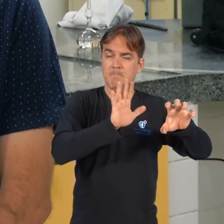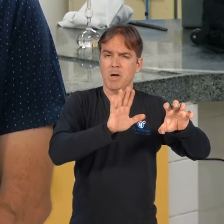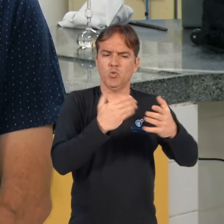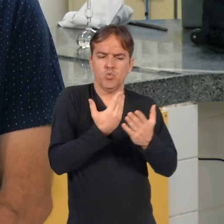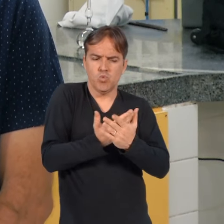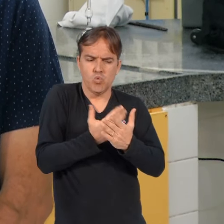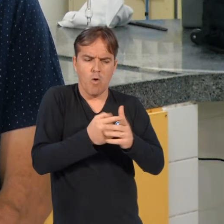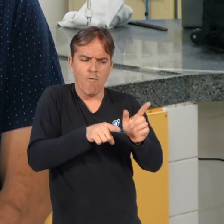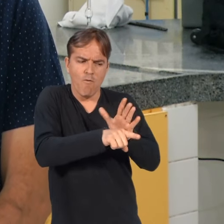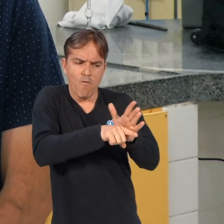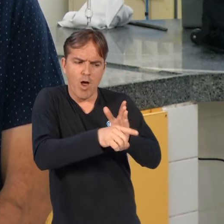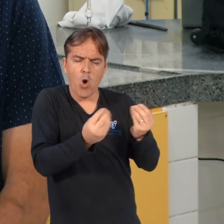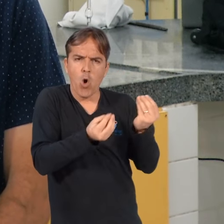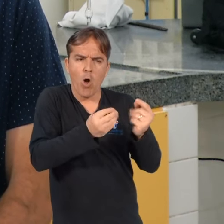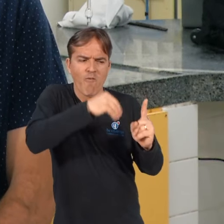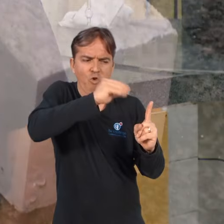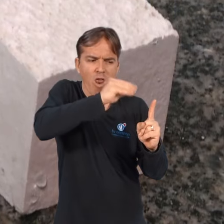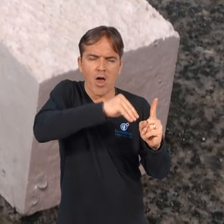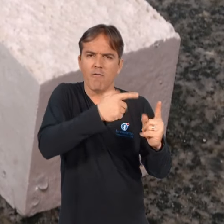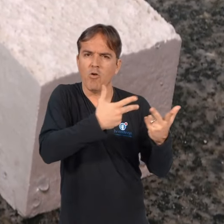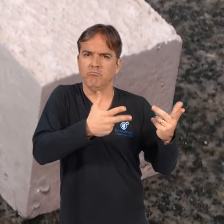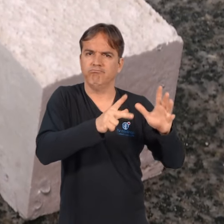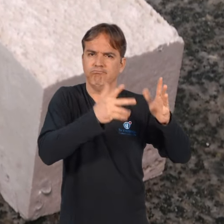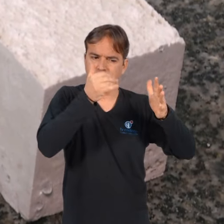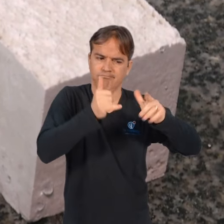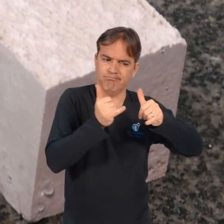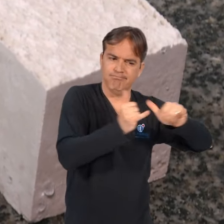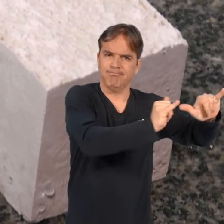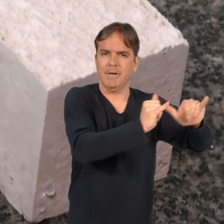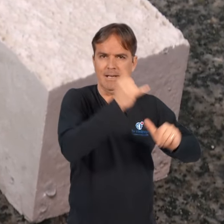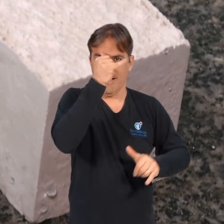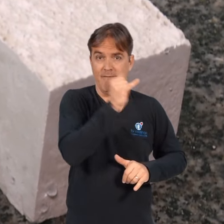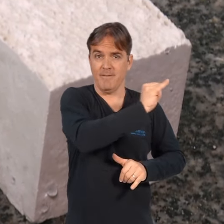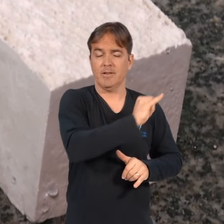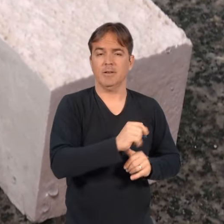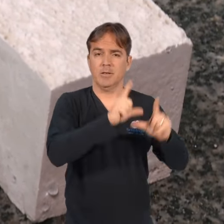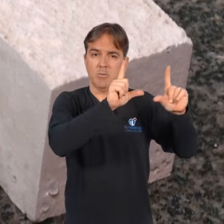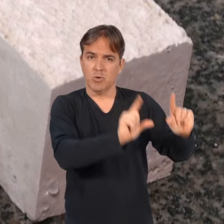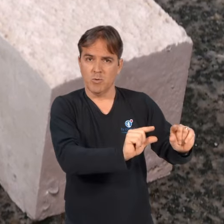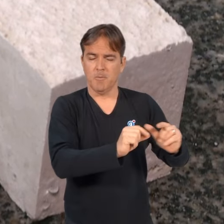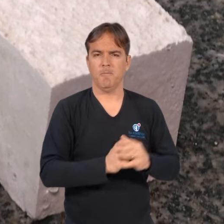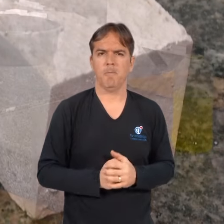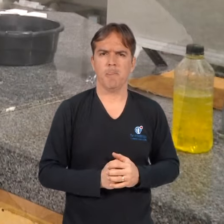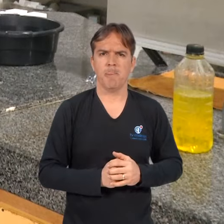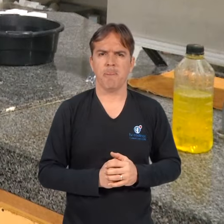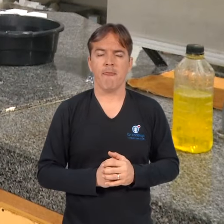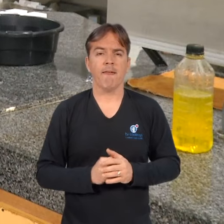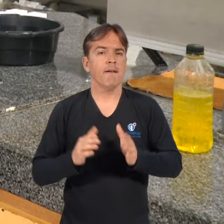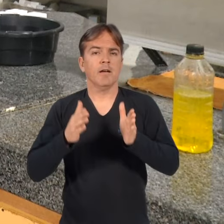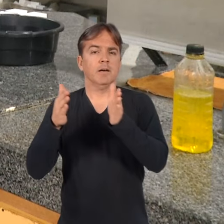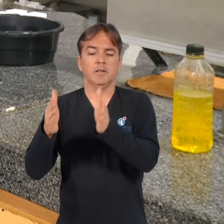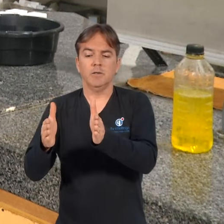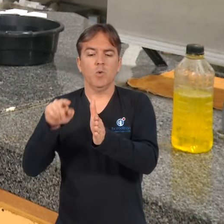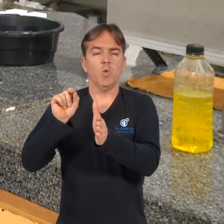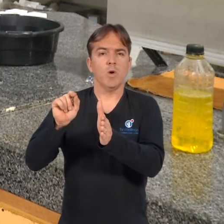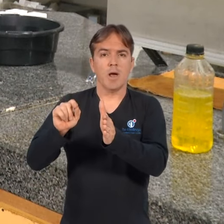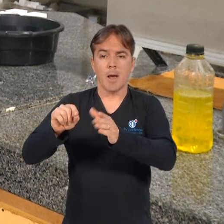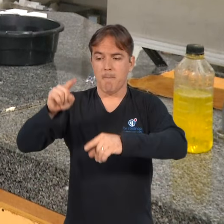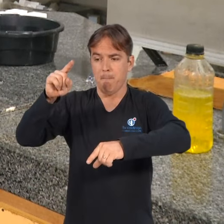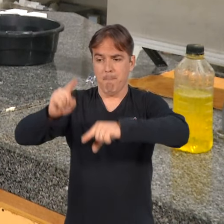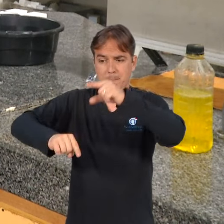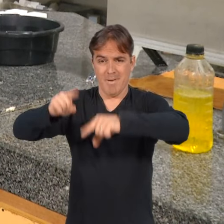tentar melhorar essa durabilidade desses ambientes externos também. A partir dessa primeira etapa, nós vimos que Em relação às propriedades